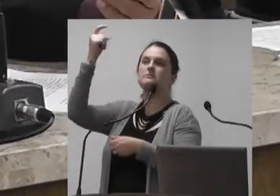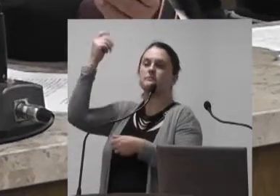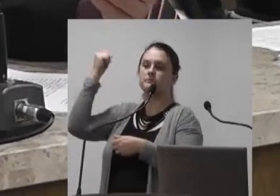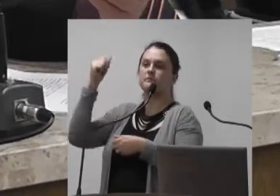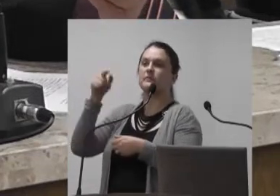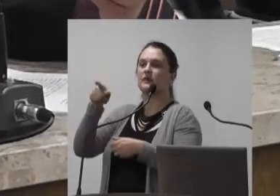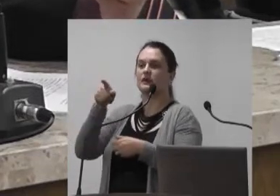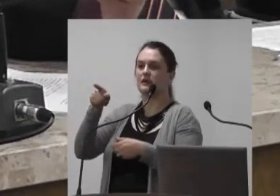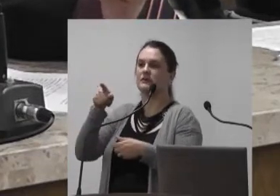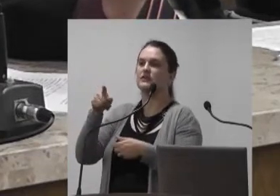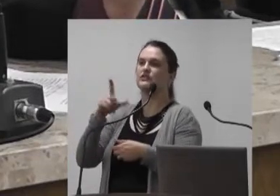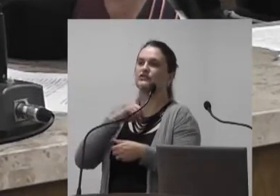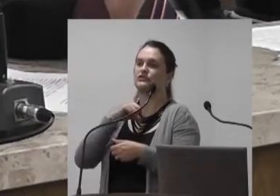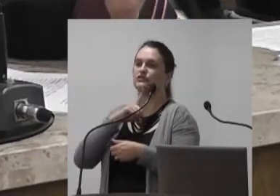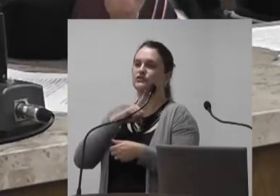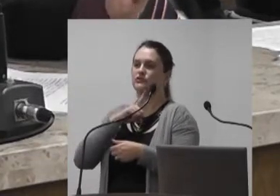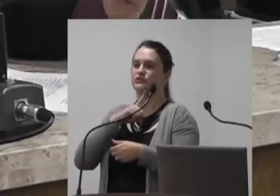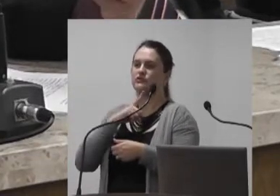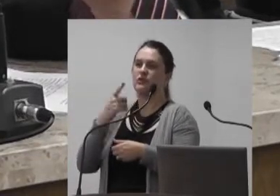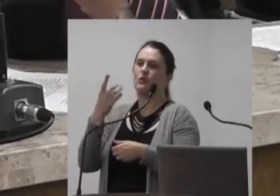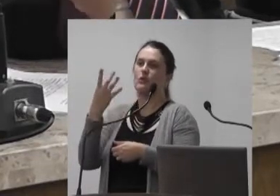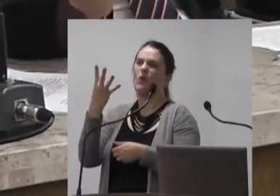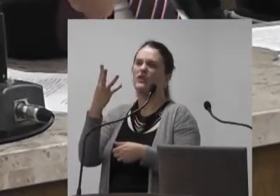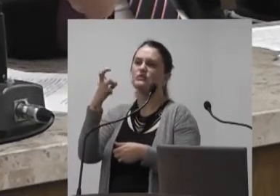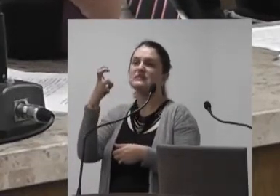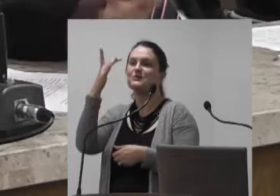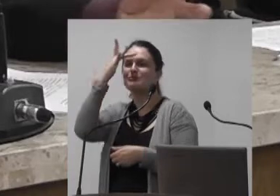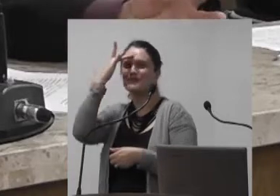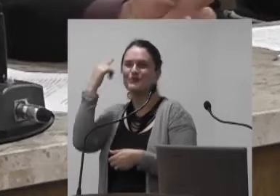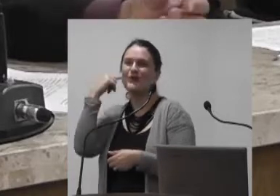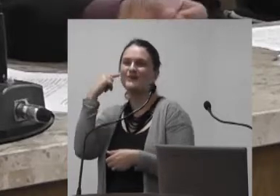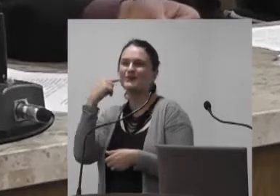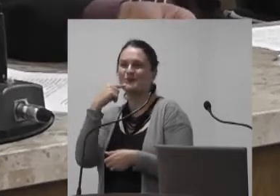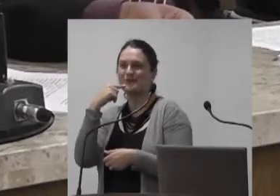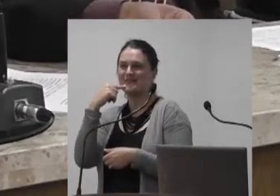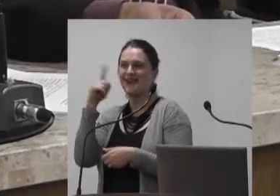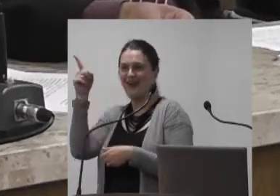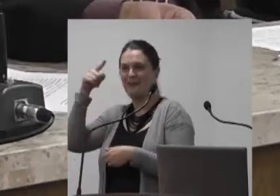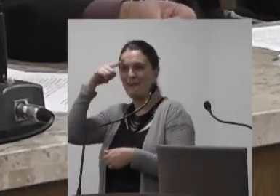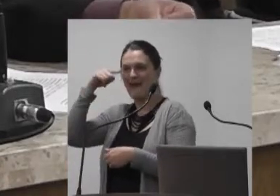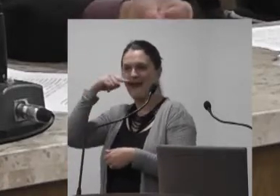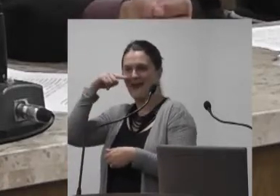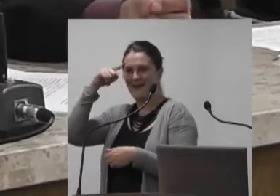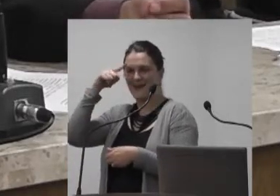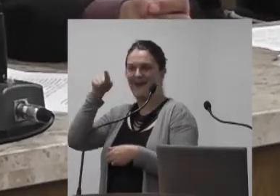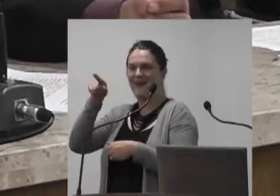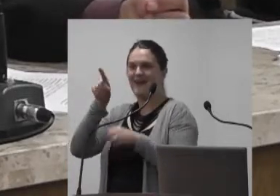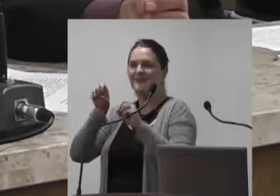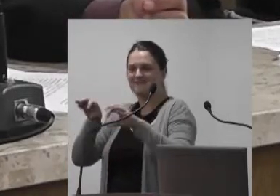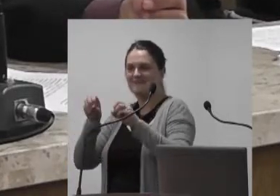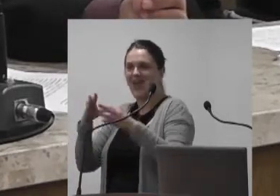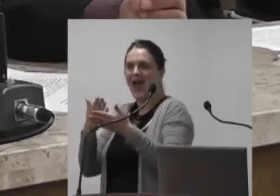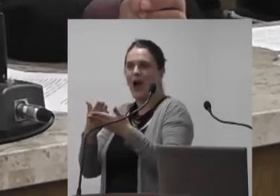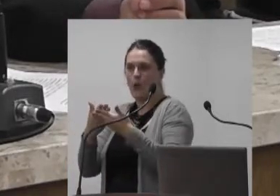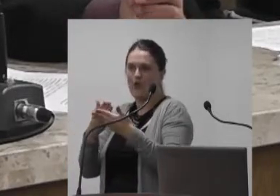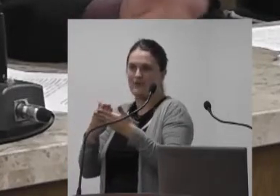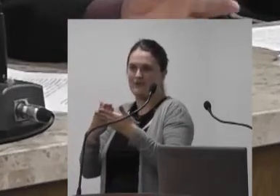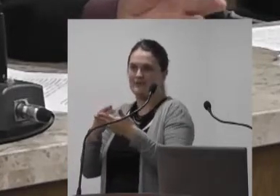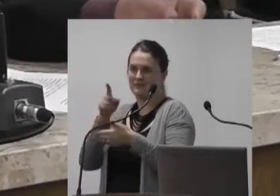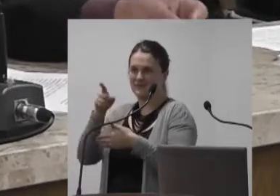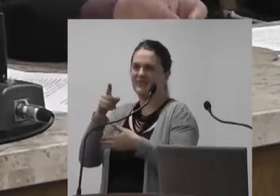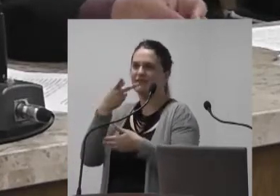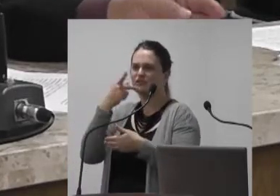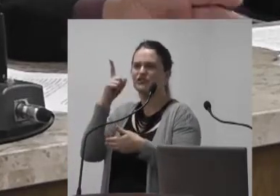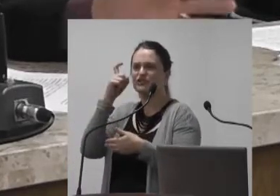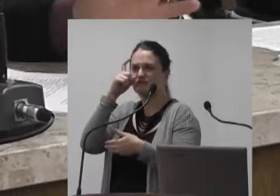época, até tinha uns 4, 5 lá que a gente dava aula para eles. É muito complicado, sabe?